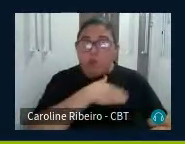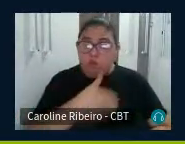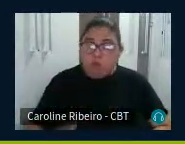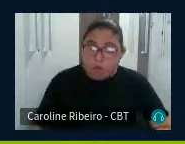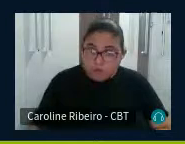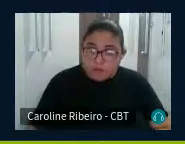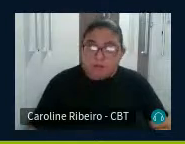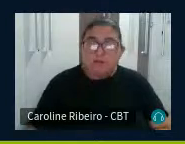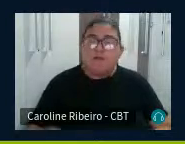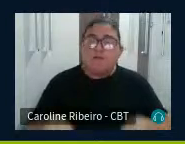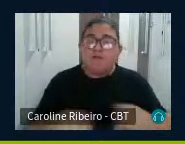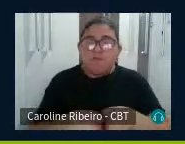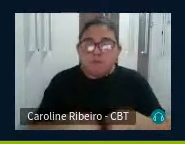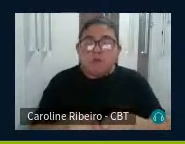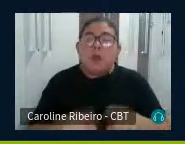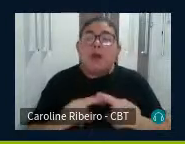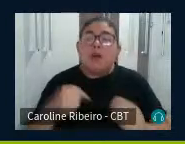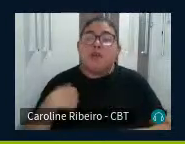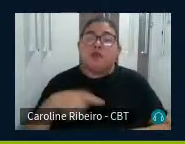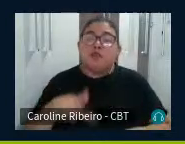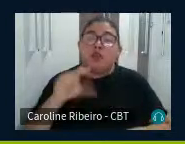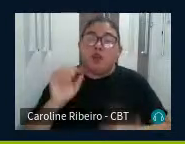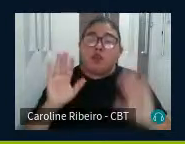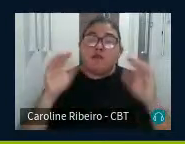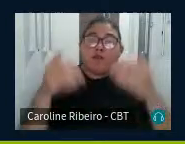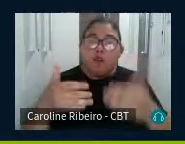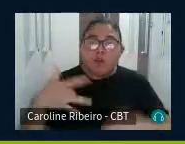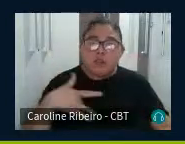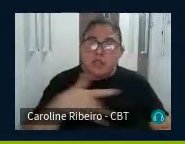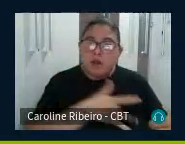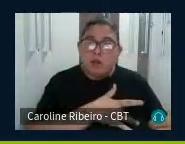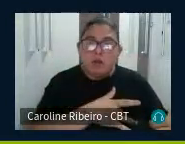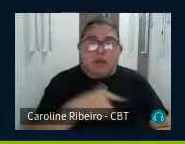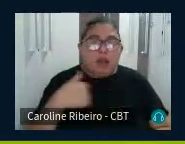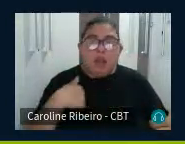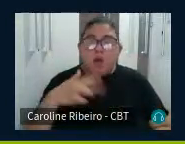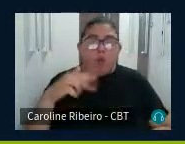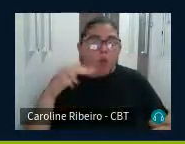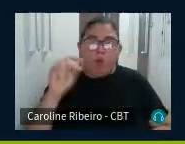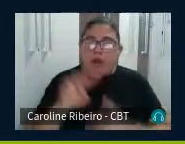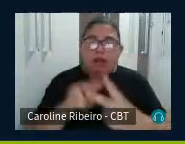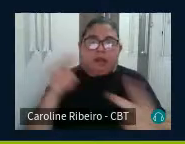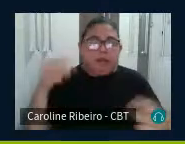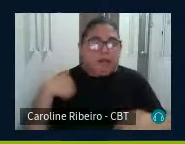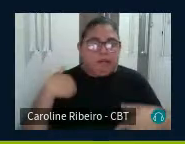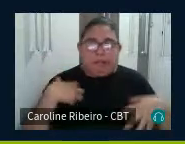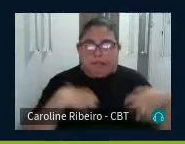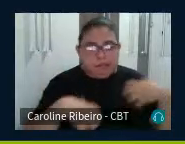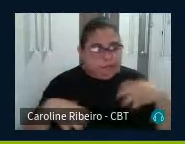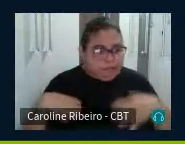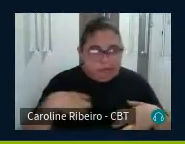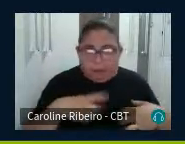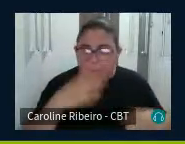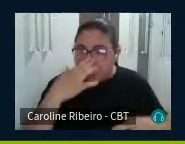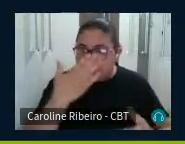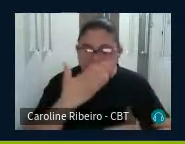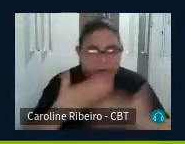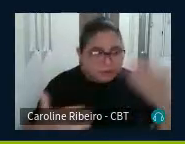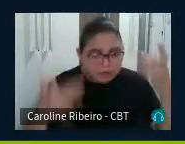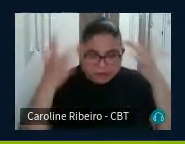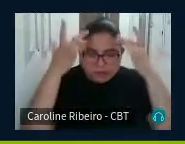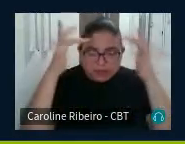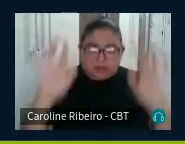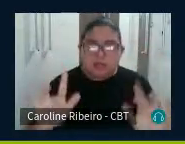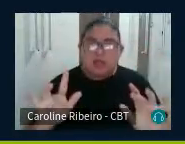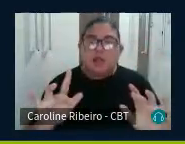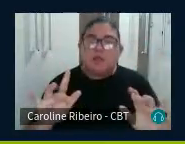tinha feito um curso EAD de tão longa duração. No começo, a gente fica assustada e perdida, né? Mas,